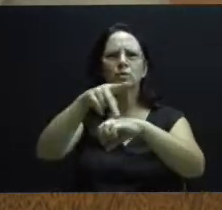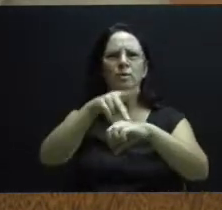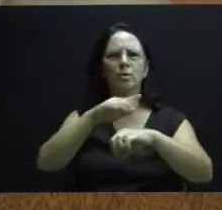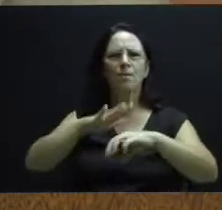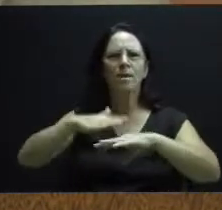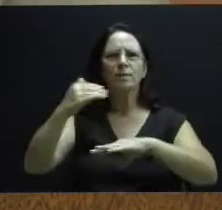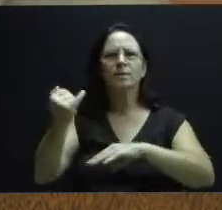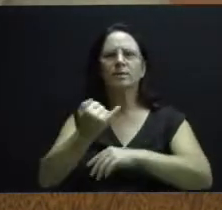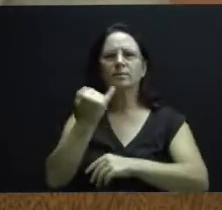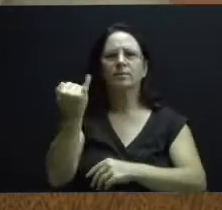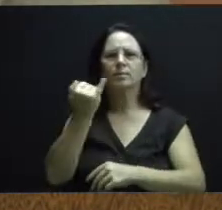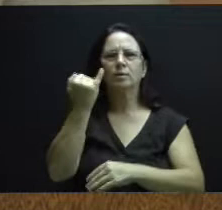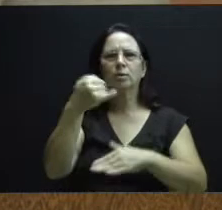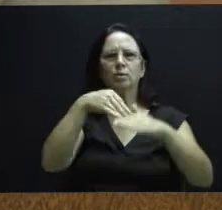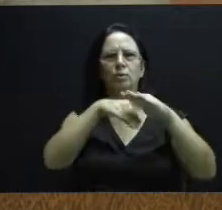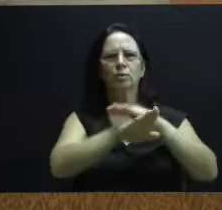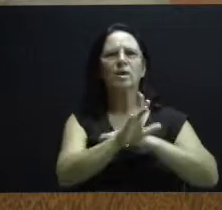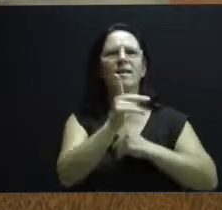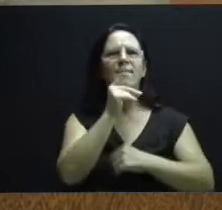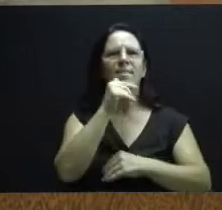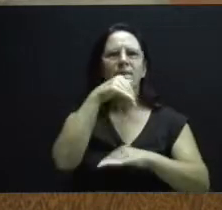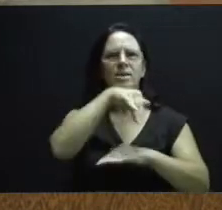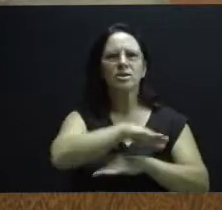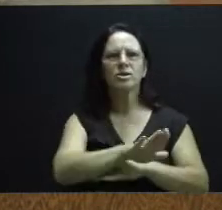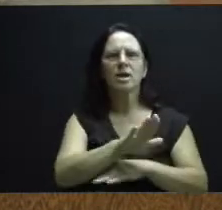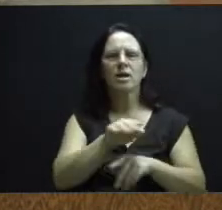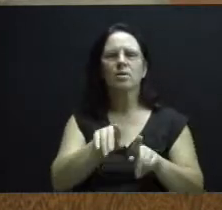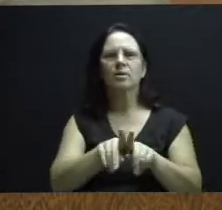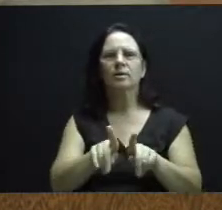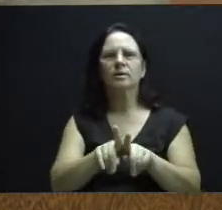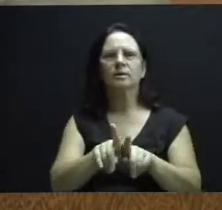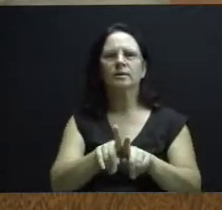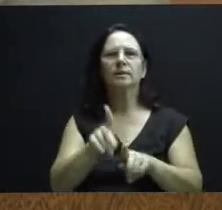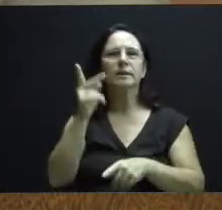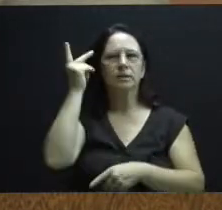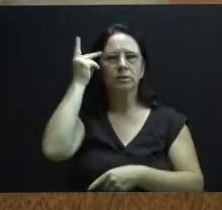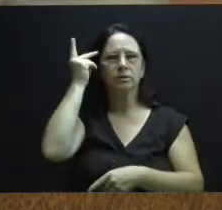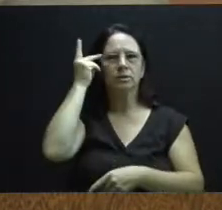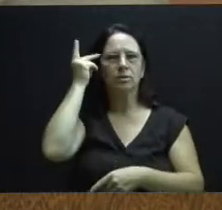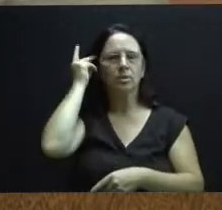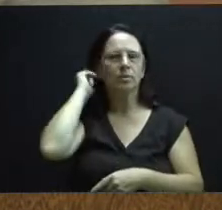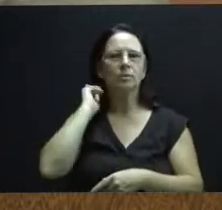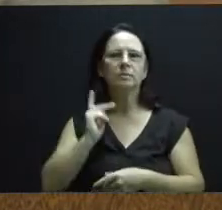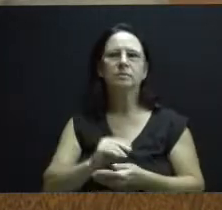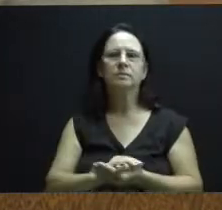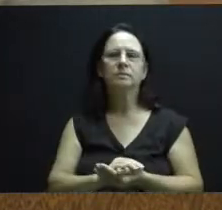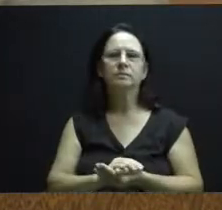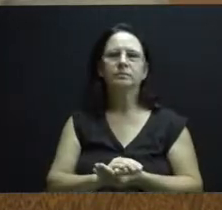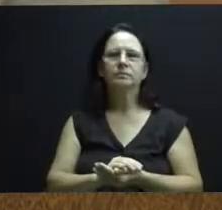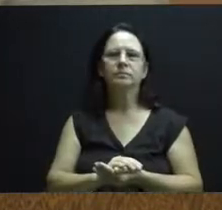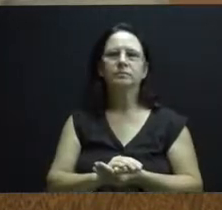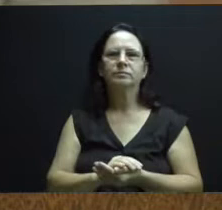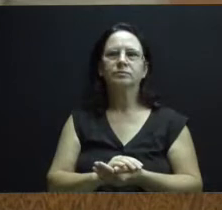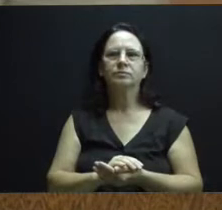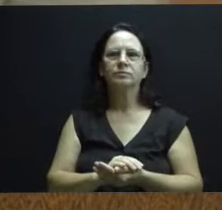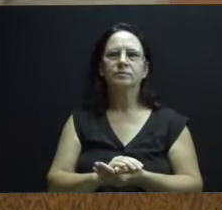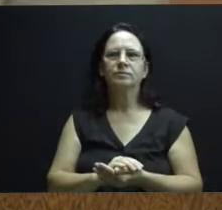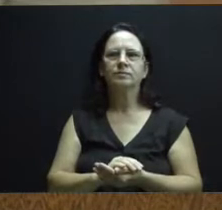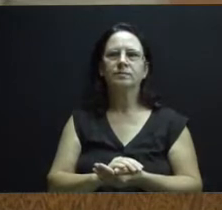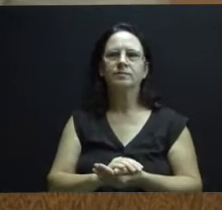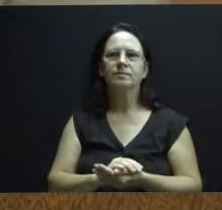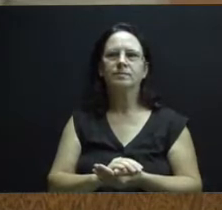reservatórios de água da região metropolitana de são paulo ao oeste faz